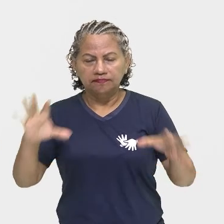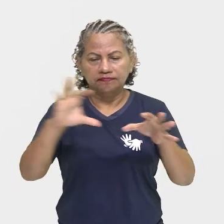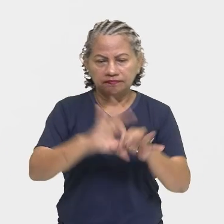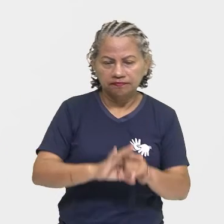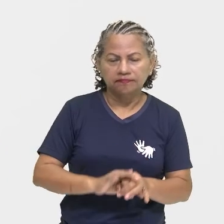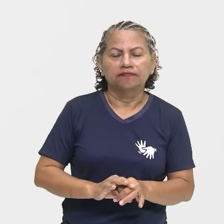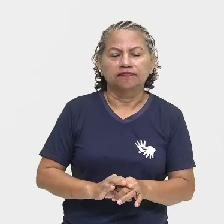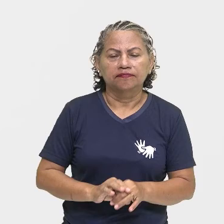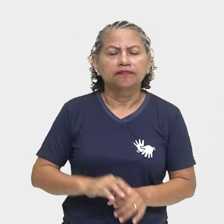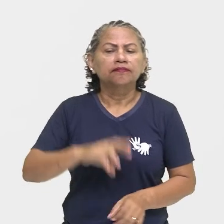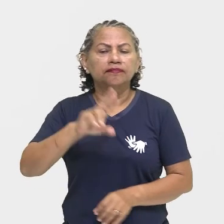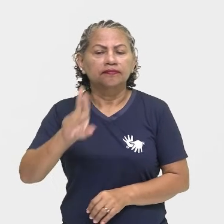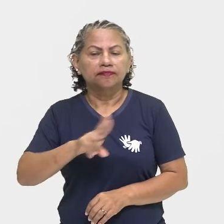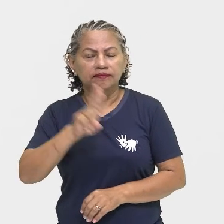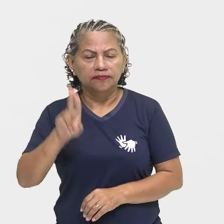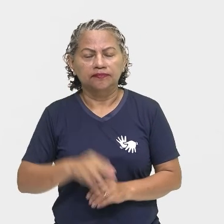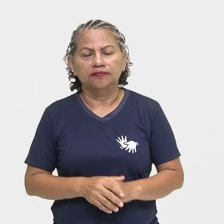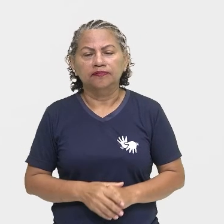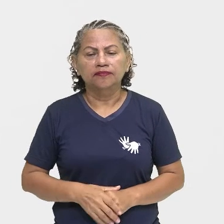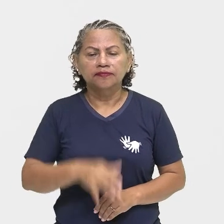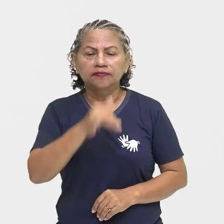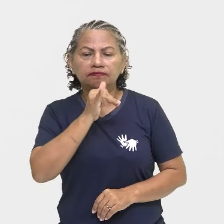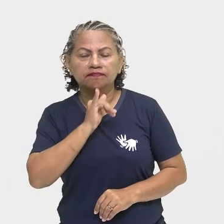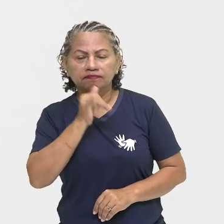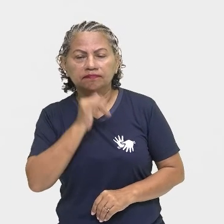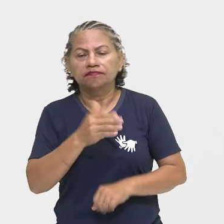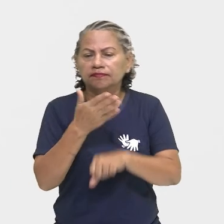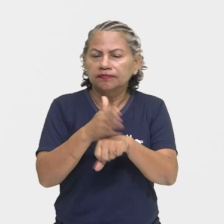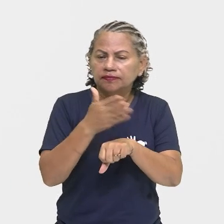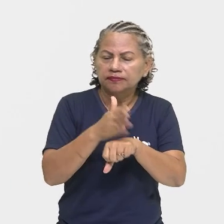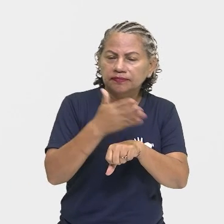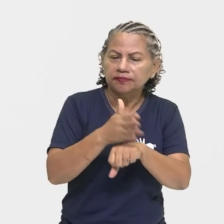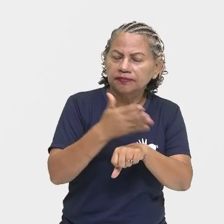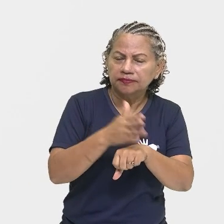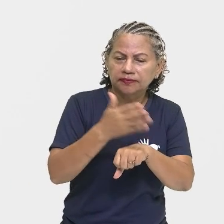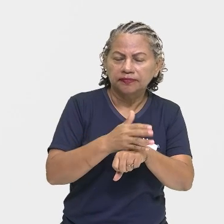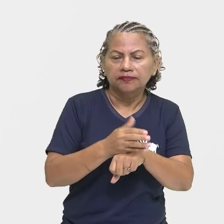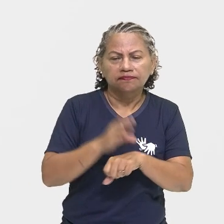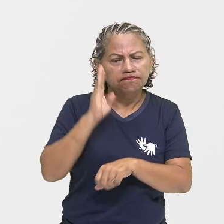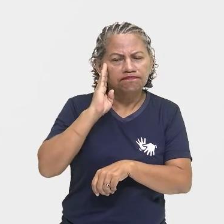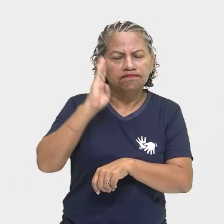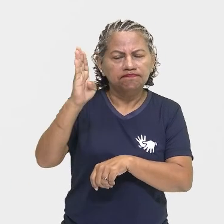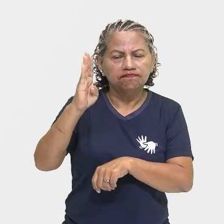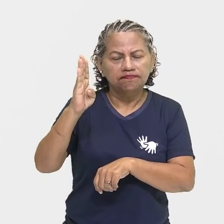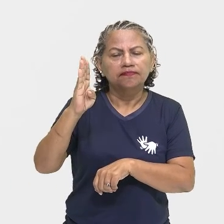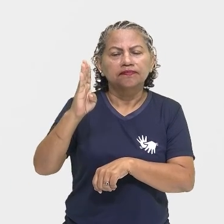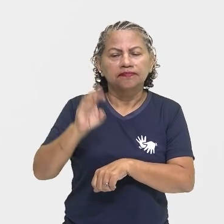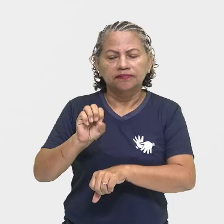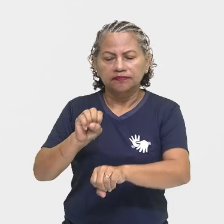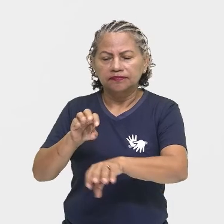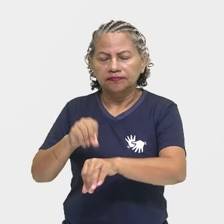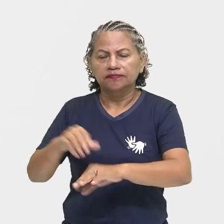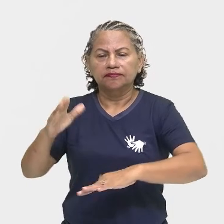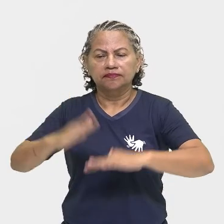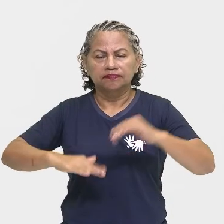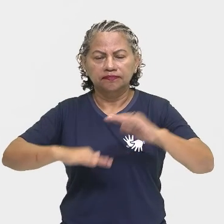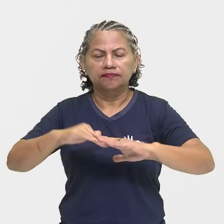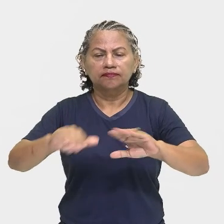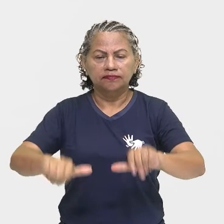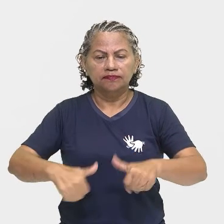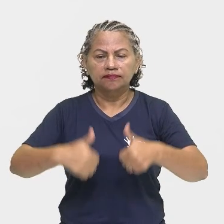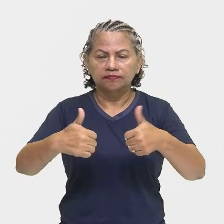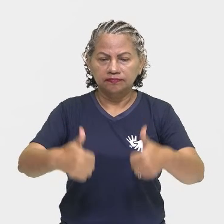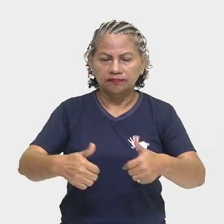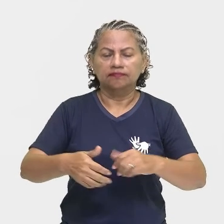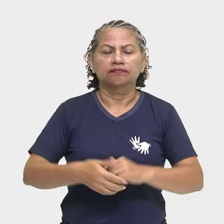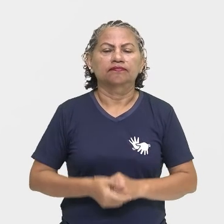muito utilizada nas formações, treinamentos, dentro da educação profissional, e os melhores resultados